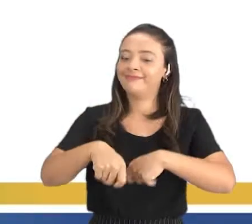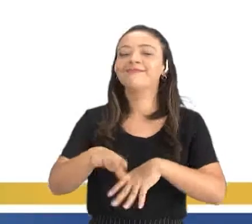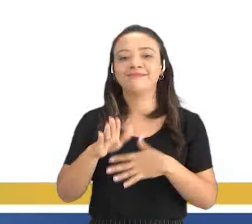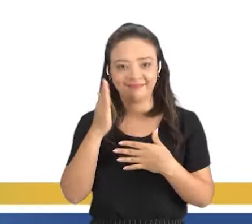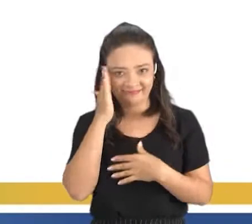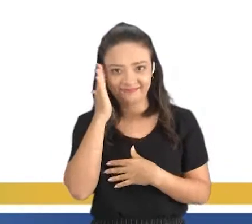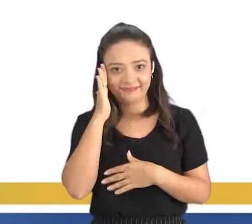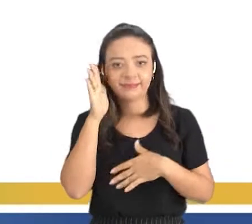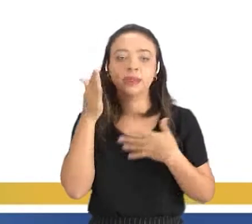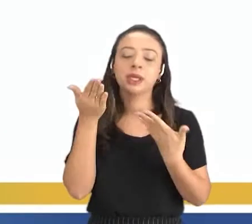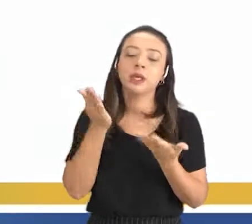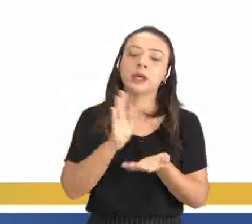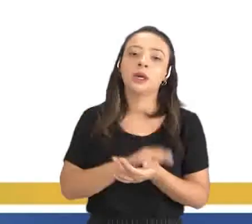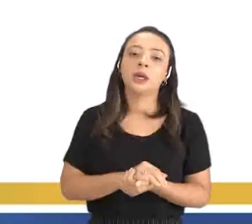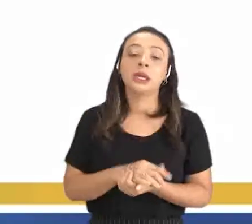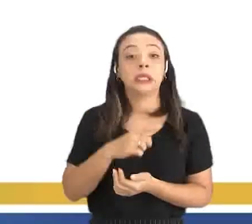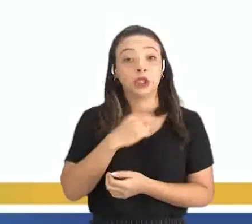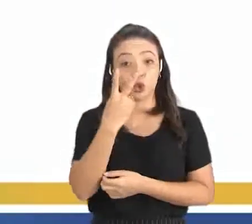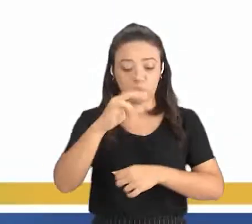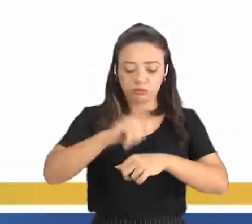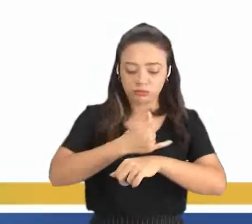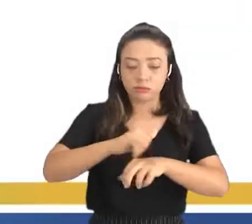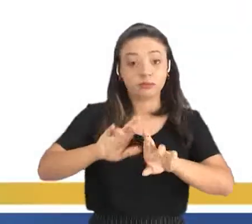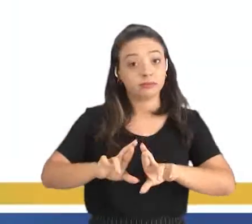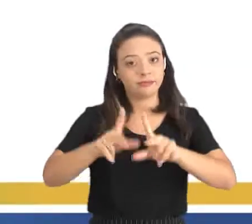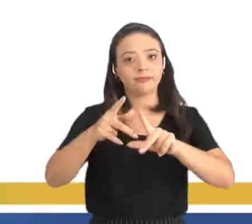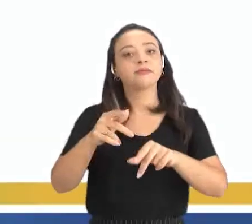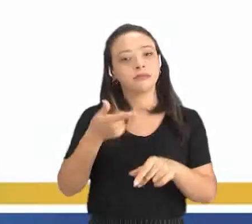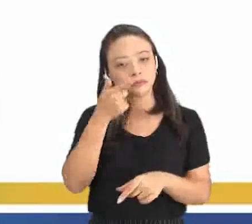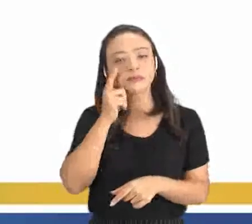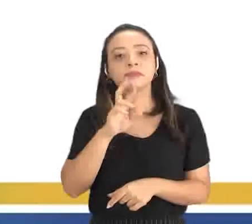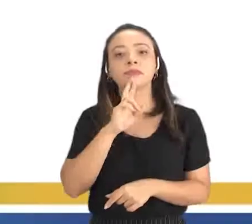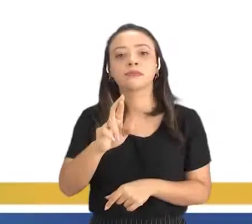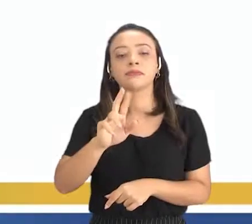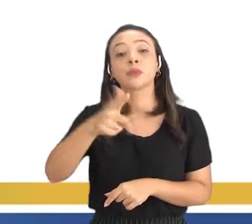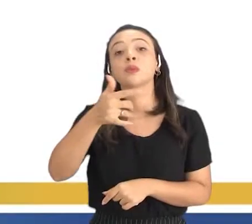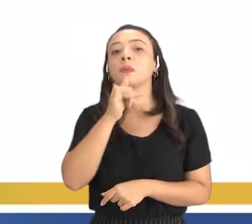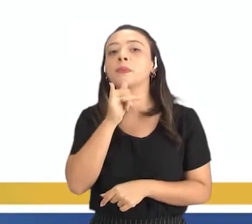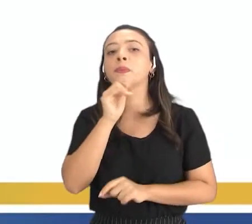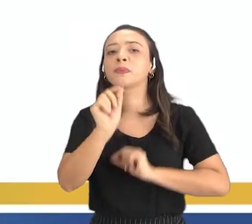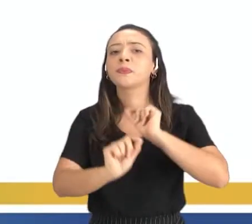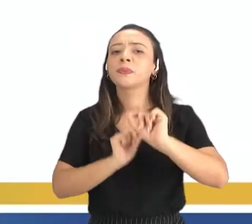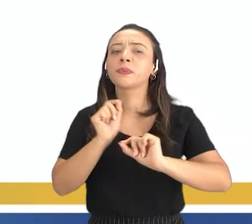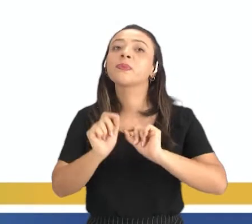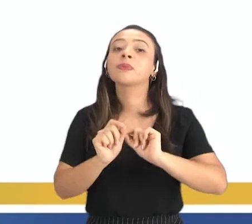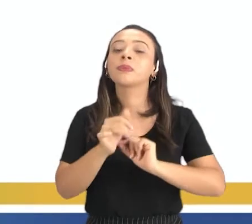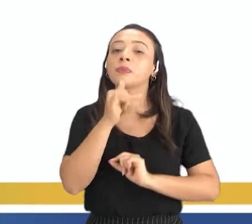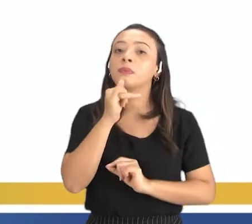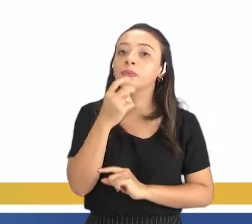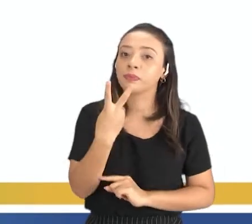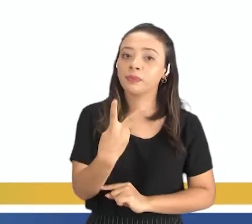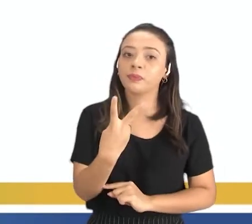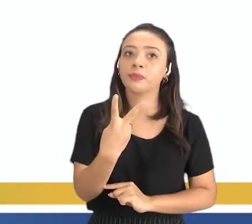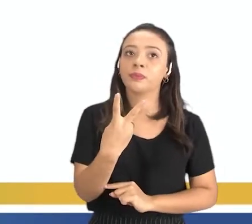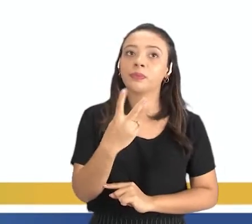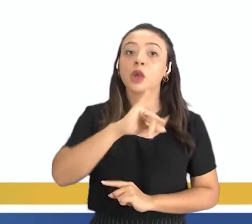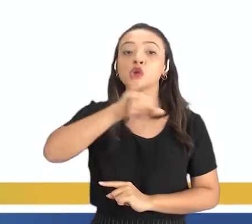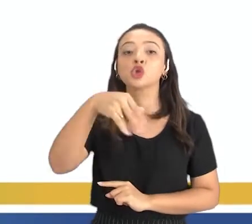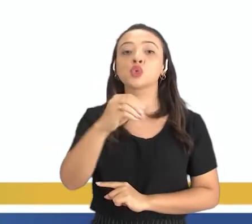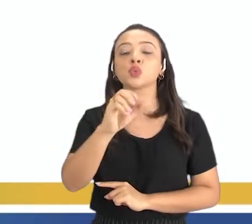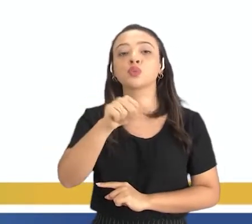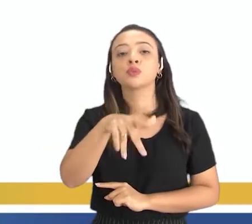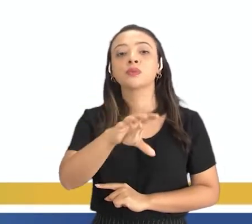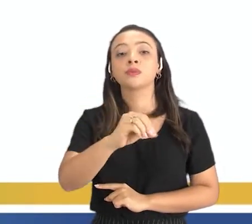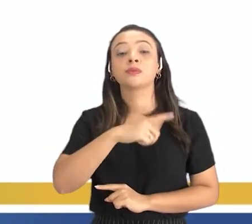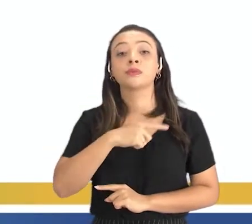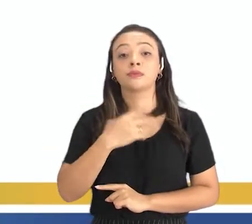então nós vimos as duas formas de resolver. Vamos então para um outro exemplo. Exemplo 2. O João, ele possui